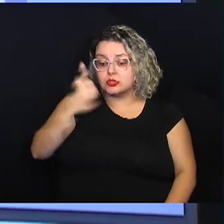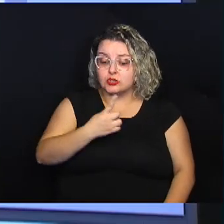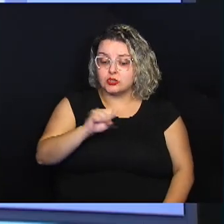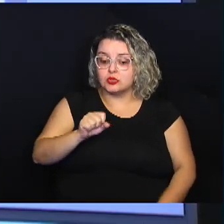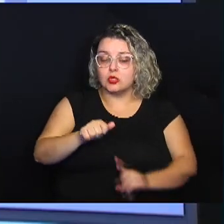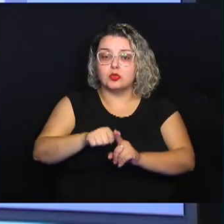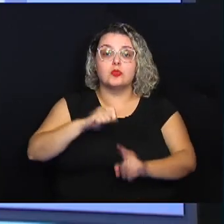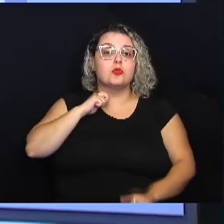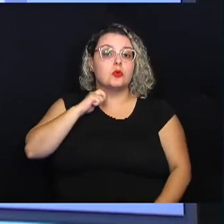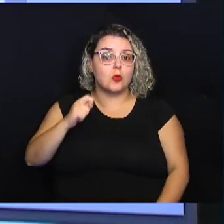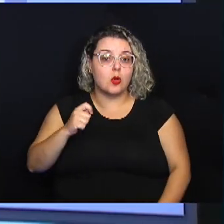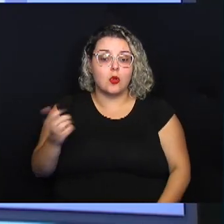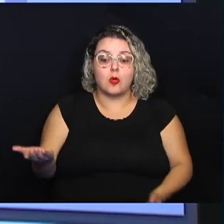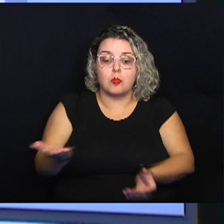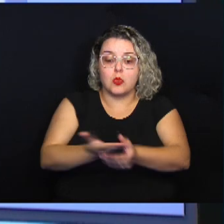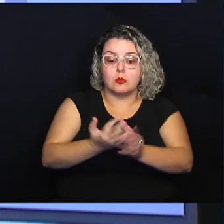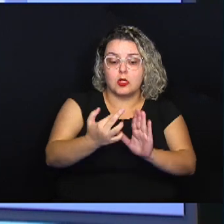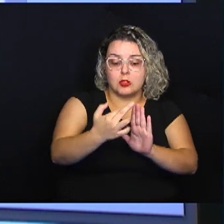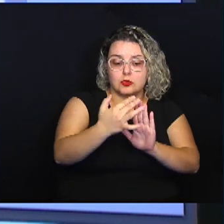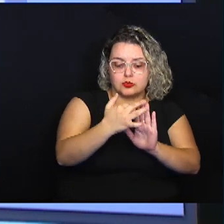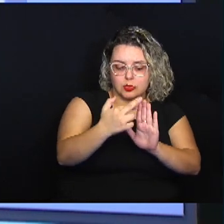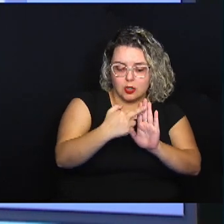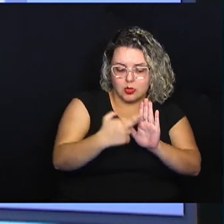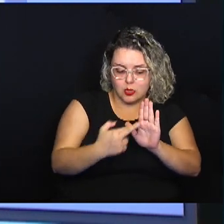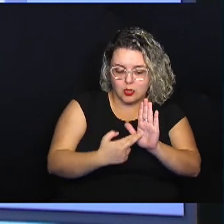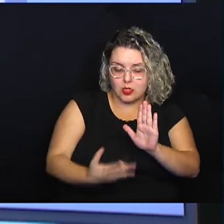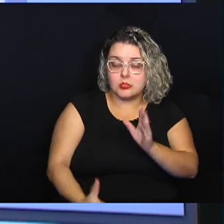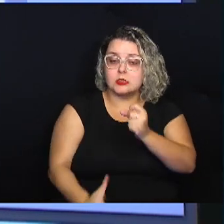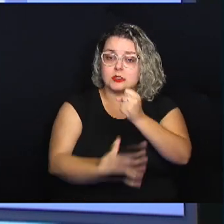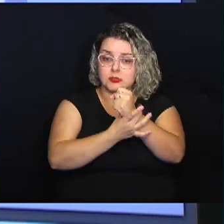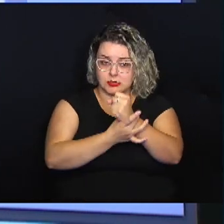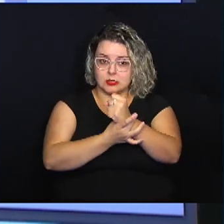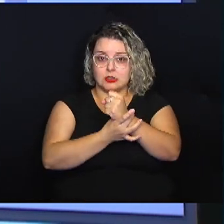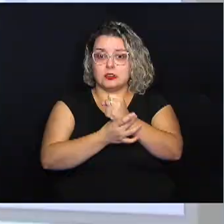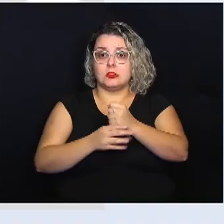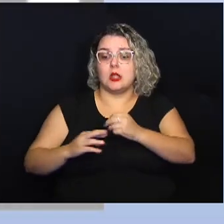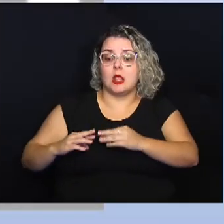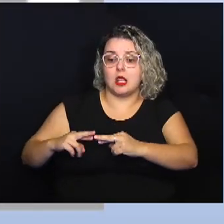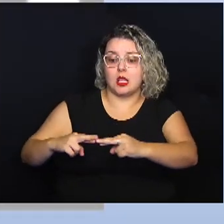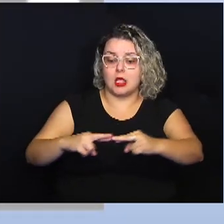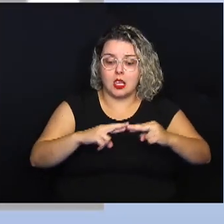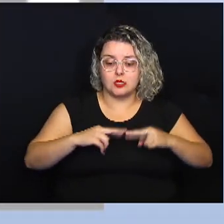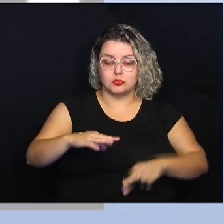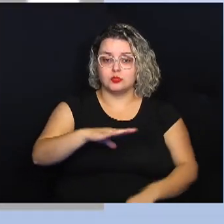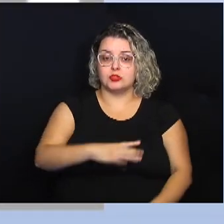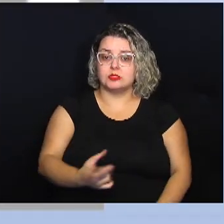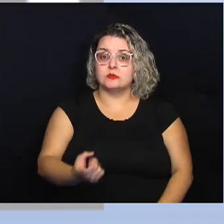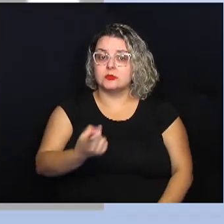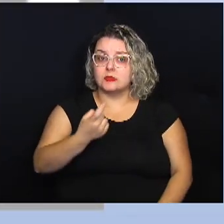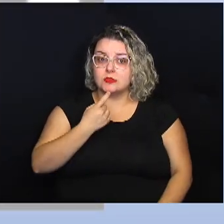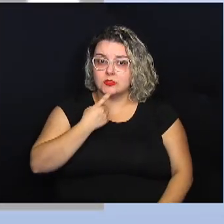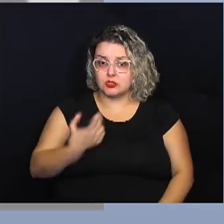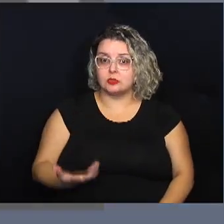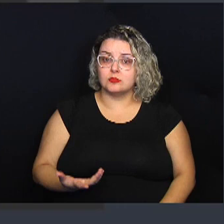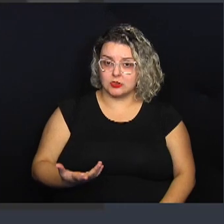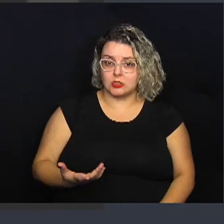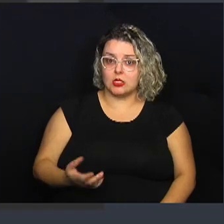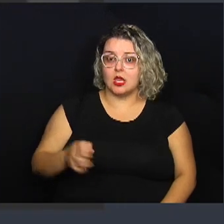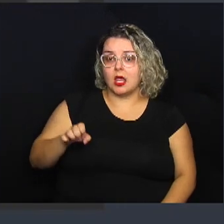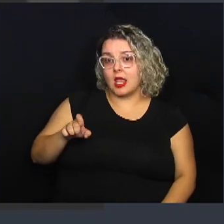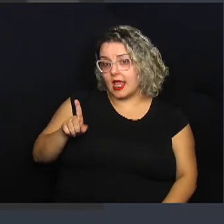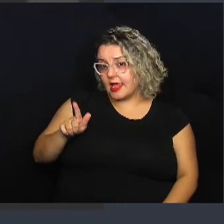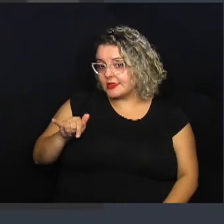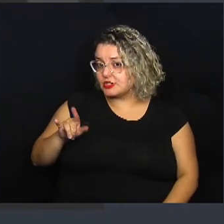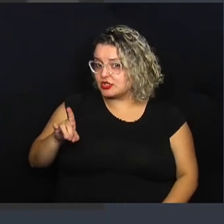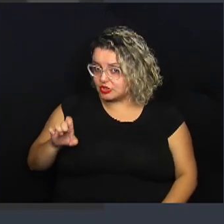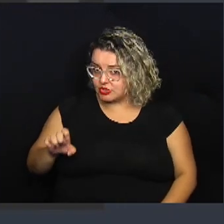um protocolo de segurança preventiva nas unidades da rede municipal de ensino. Batizado como Programa Égide,